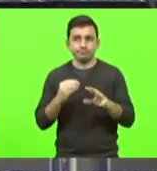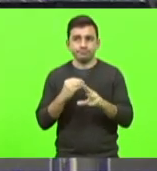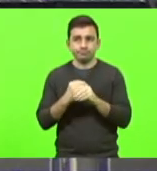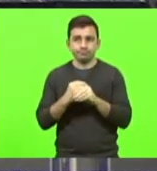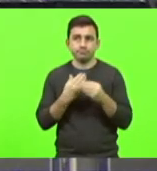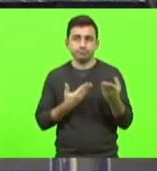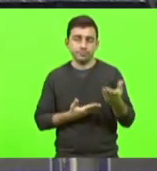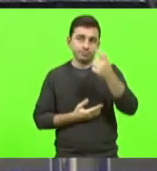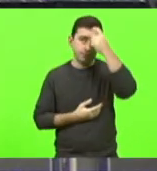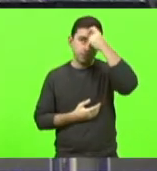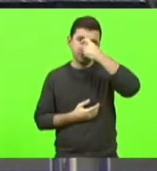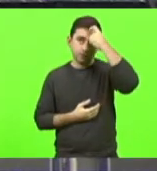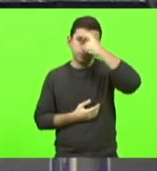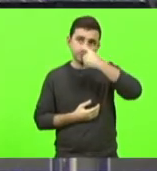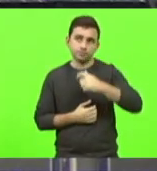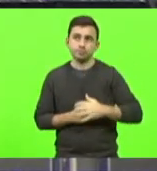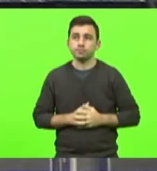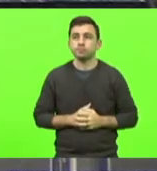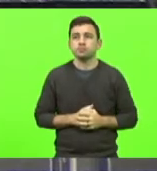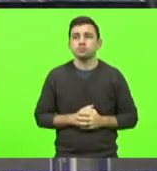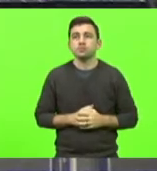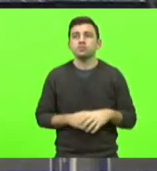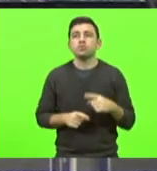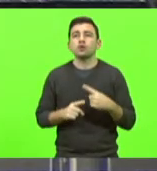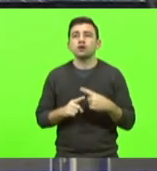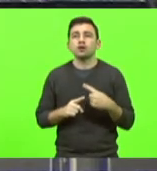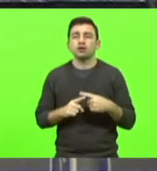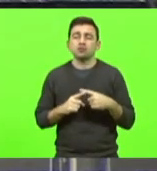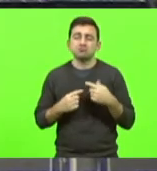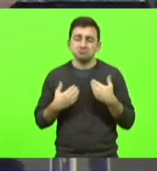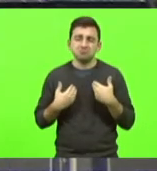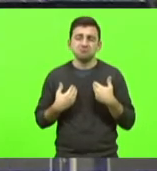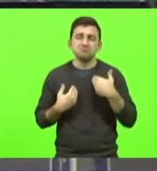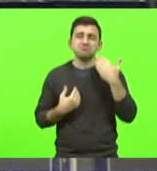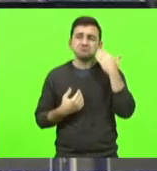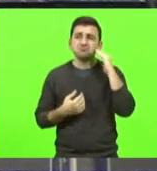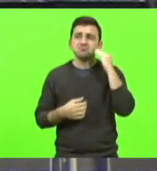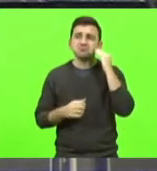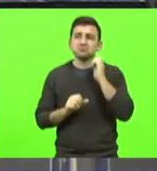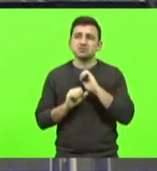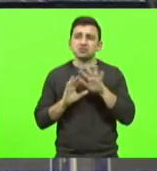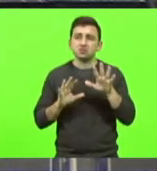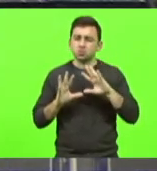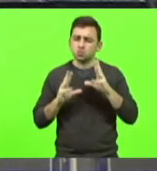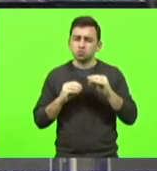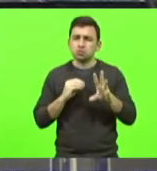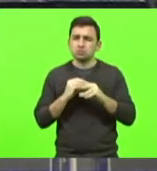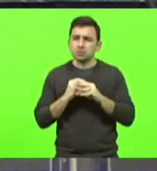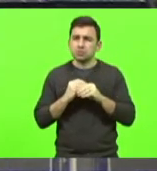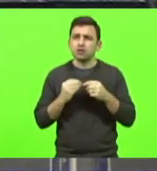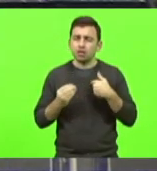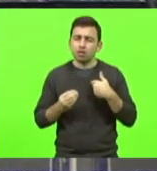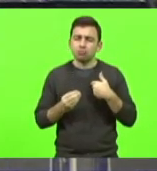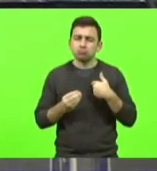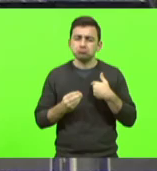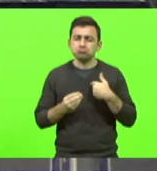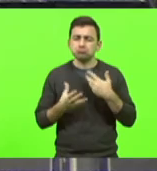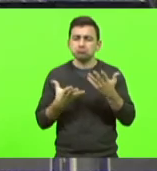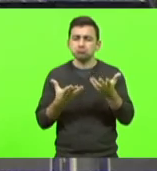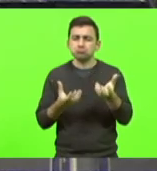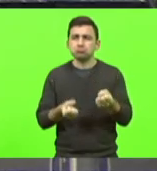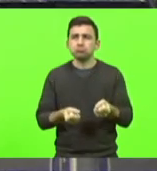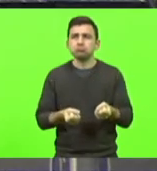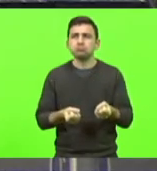Maurício Cadillac é porque eu entendo que de todas as semanas que passaram aqui vou ter favorável deputado